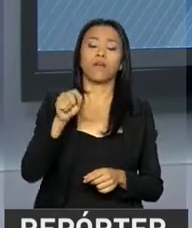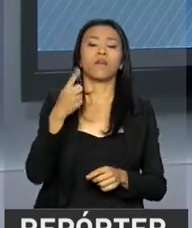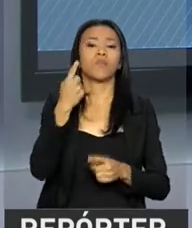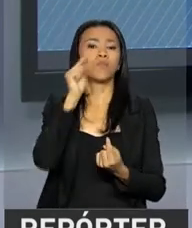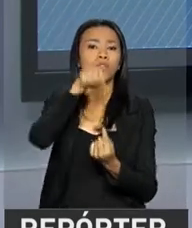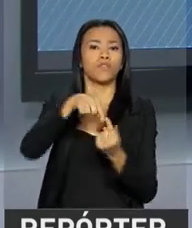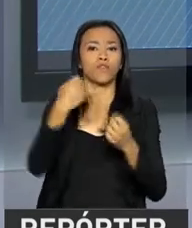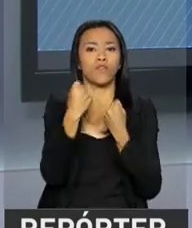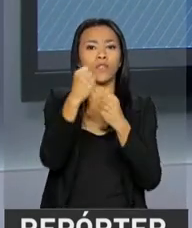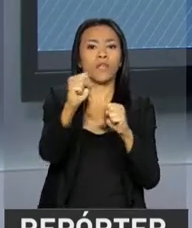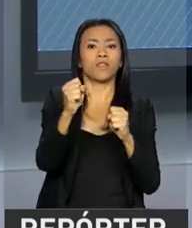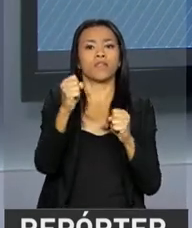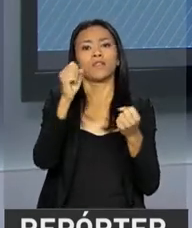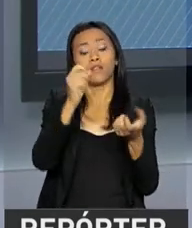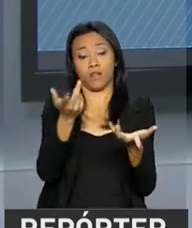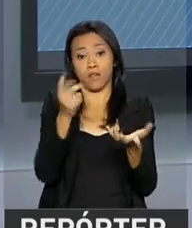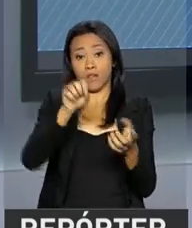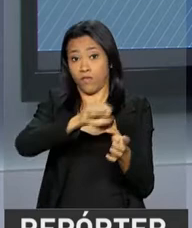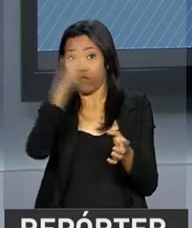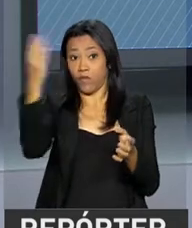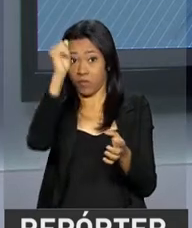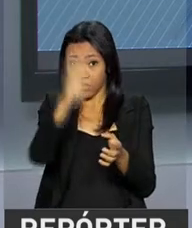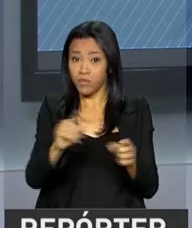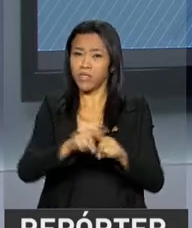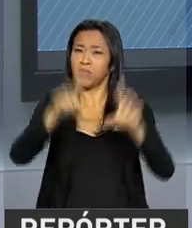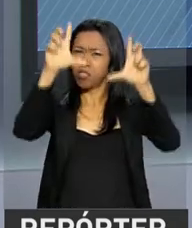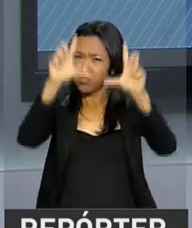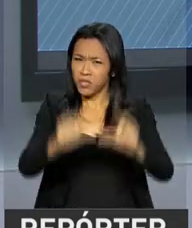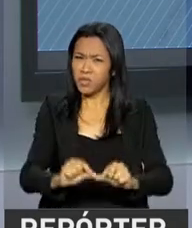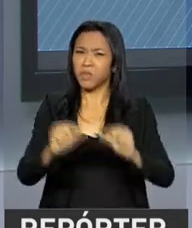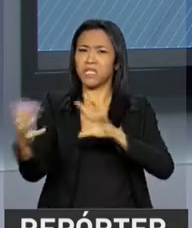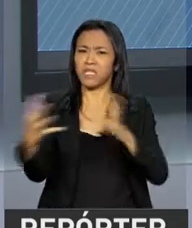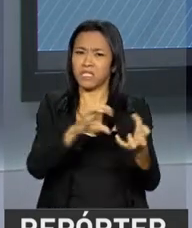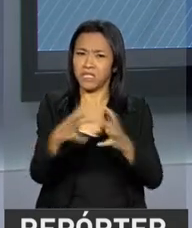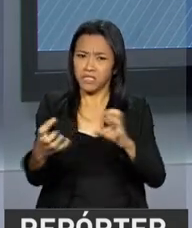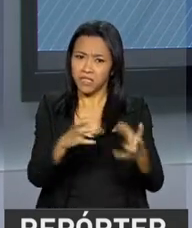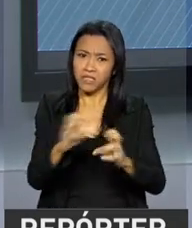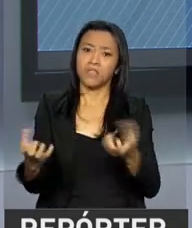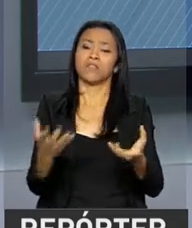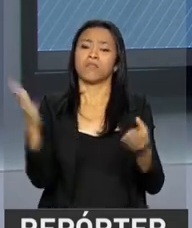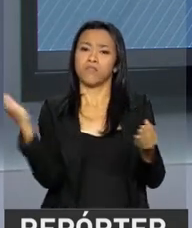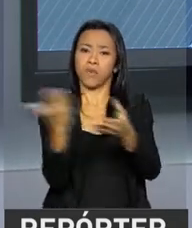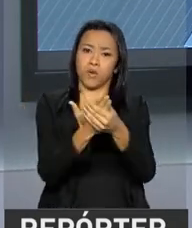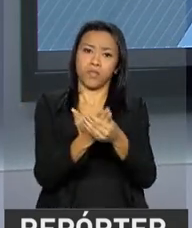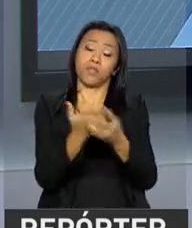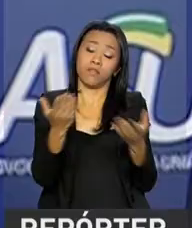Brasil no exterior e diminuir conflitos judiciais entre a União e os estados.